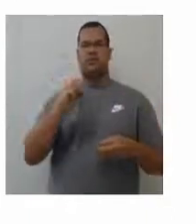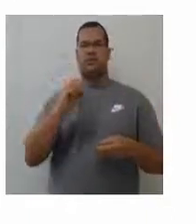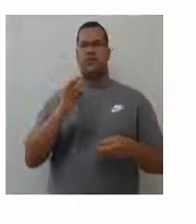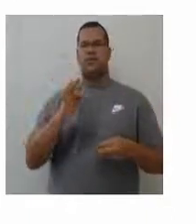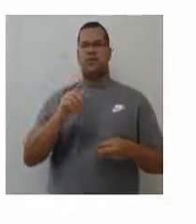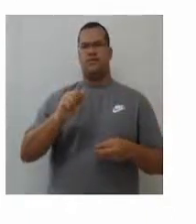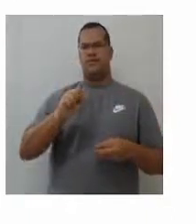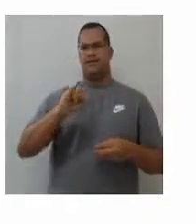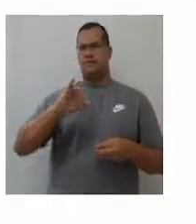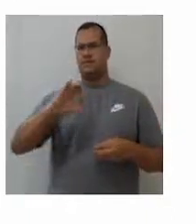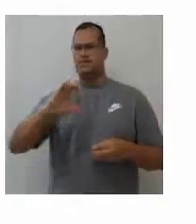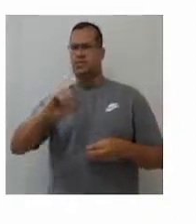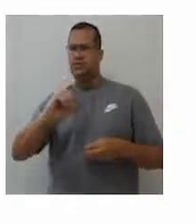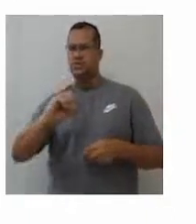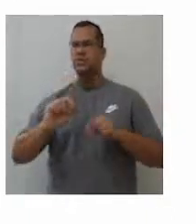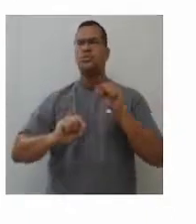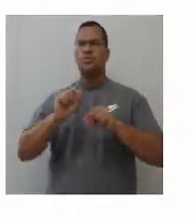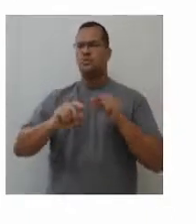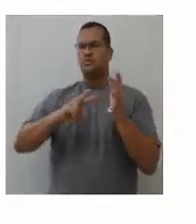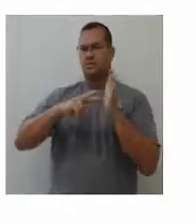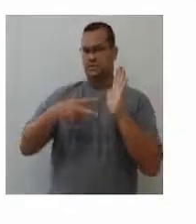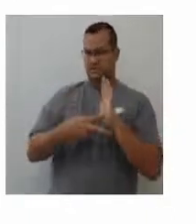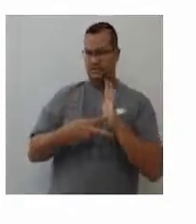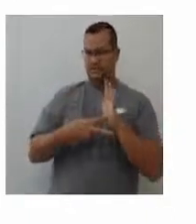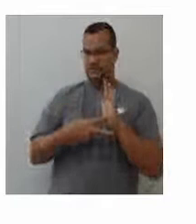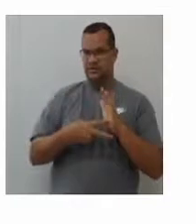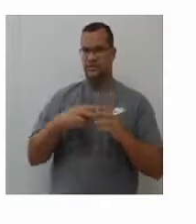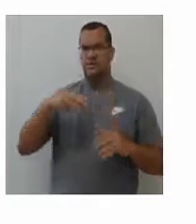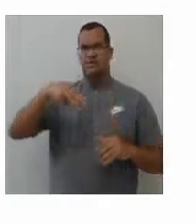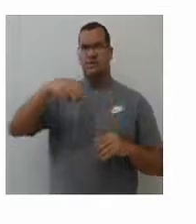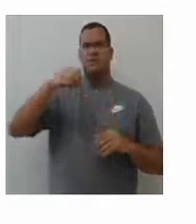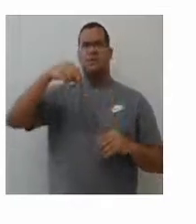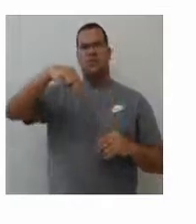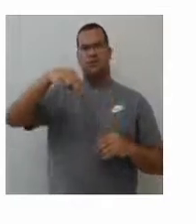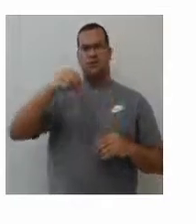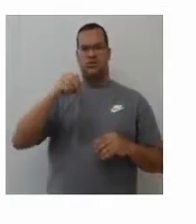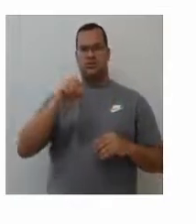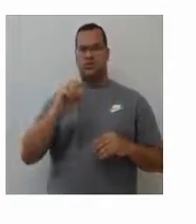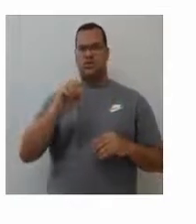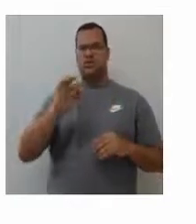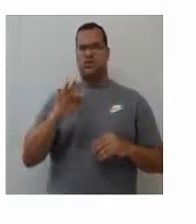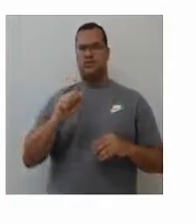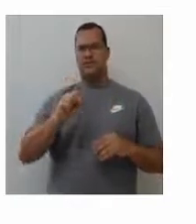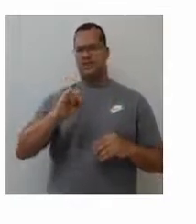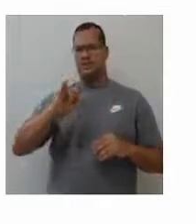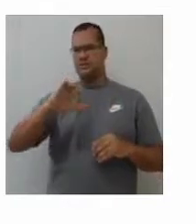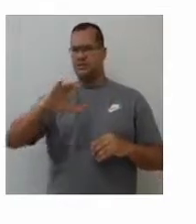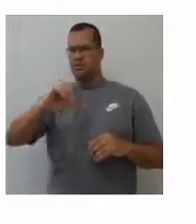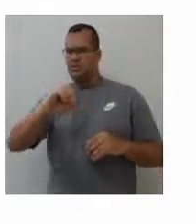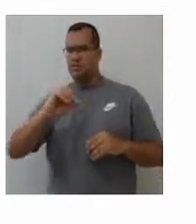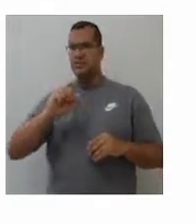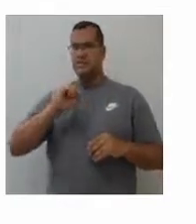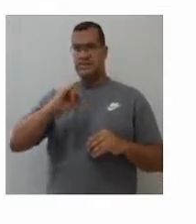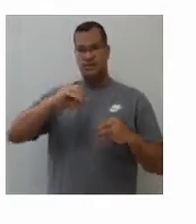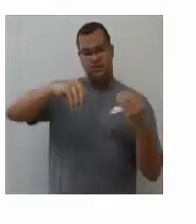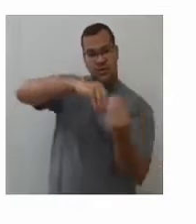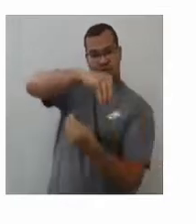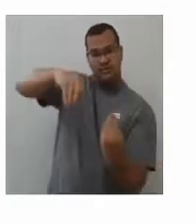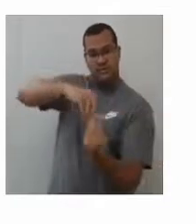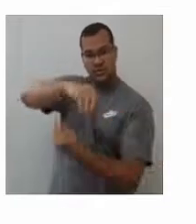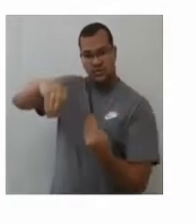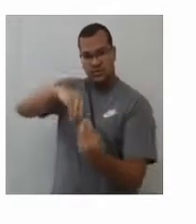monofásico. Toda mistura homogênea é um sistema monofásico, tá? E se a mistura ela